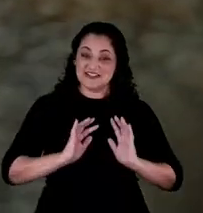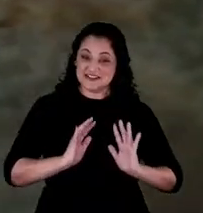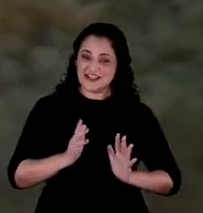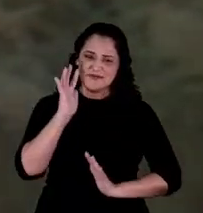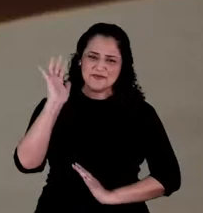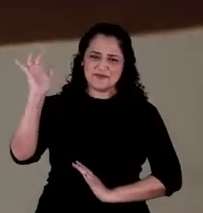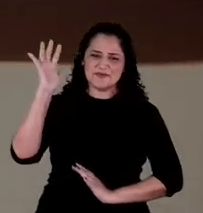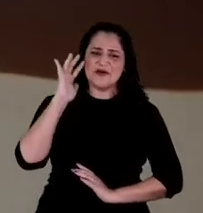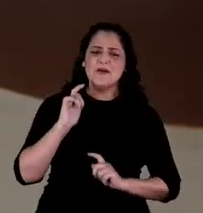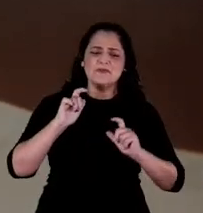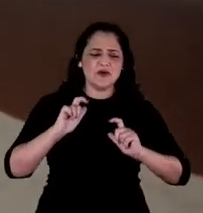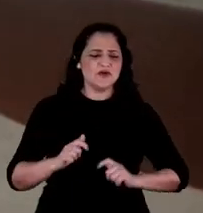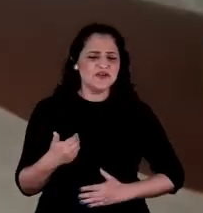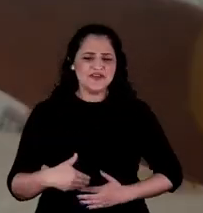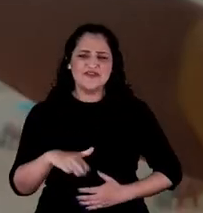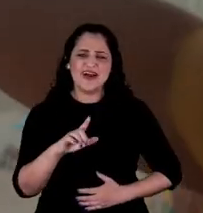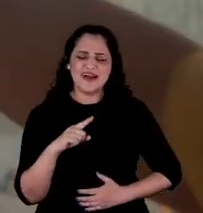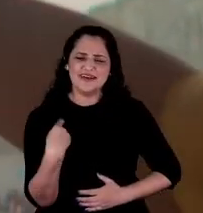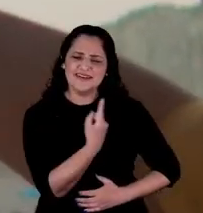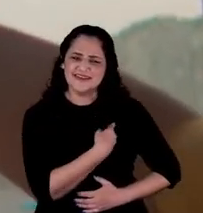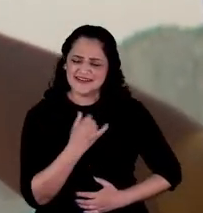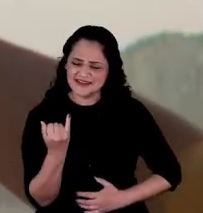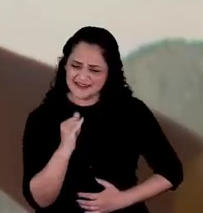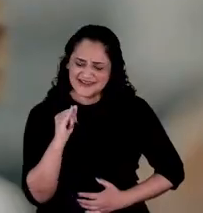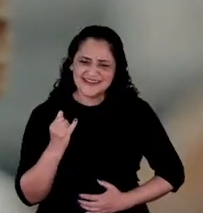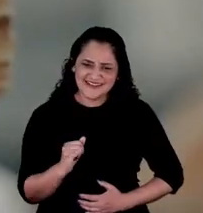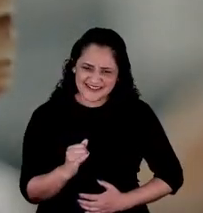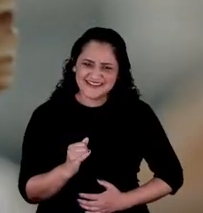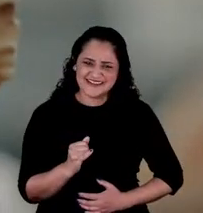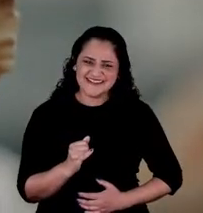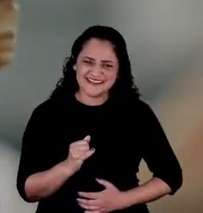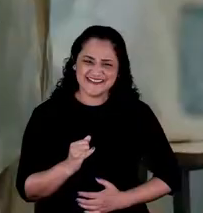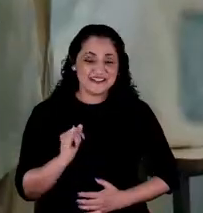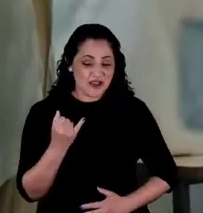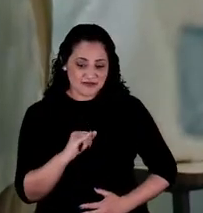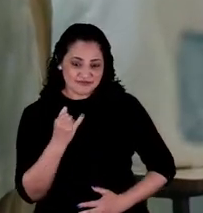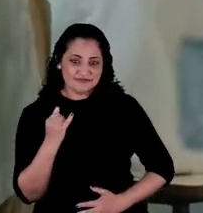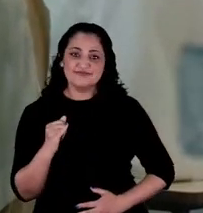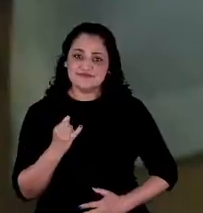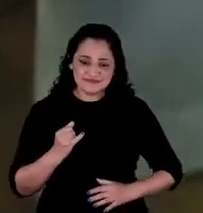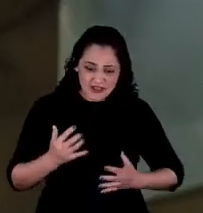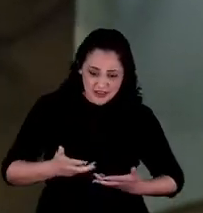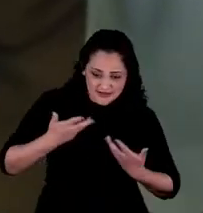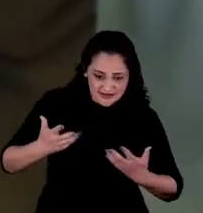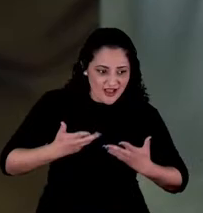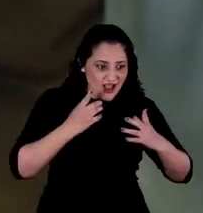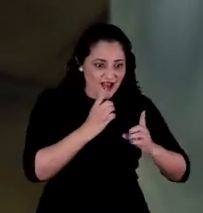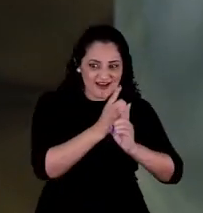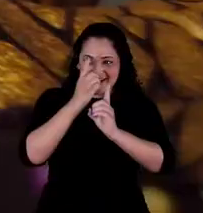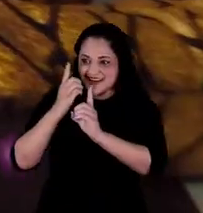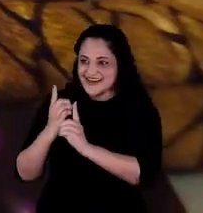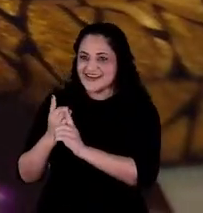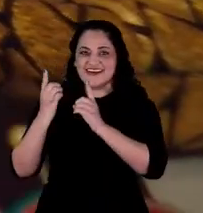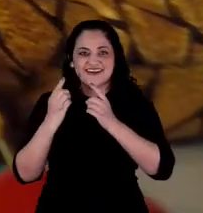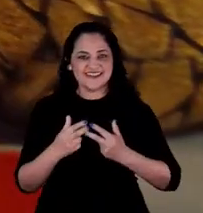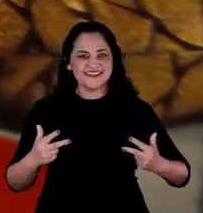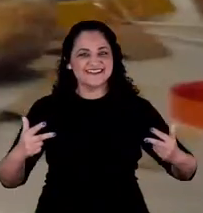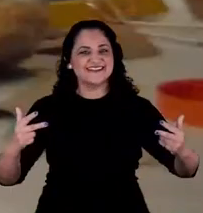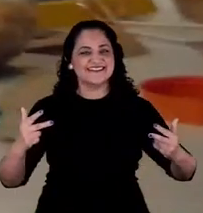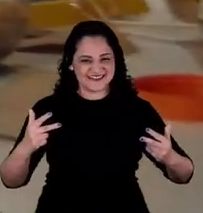já parou para pensar Para onde vai a nossa energia a nossa energia incentiva descobertas